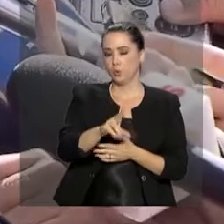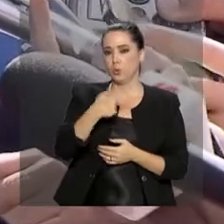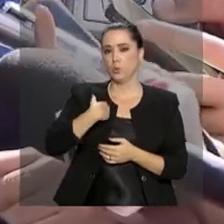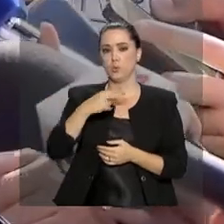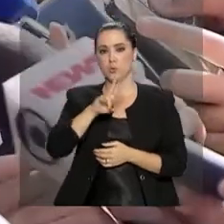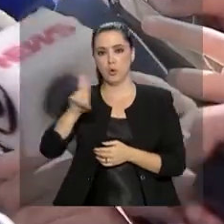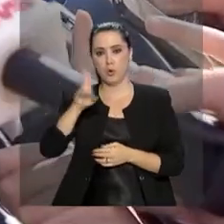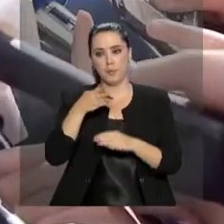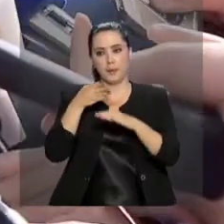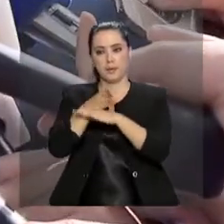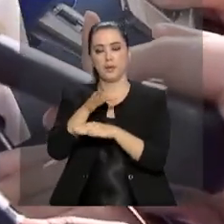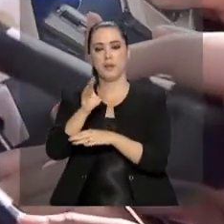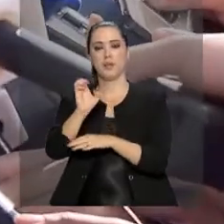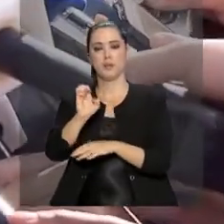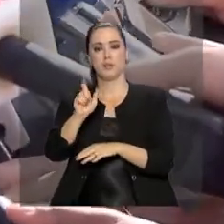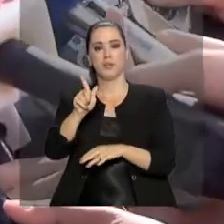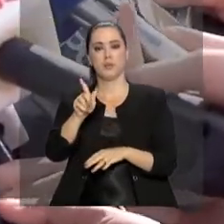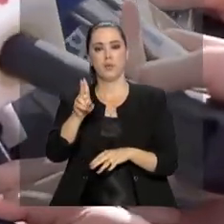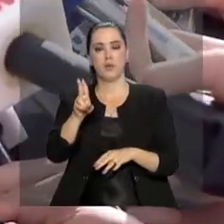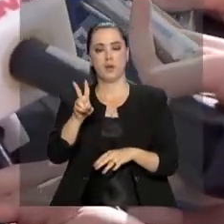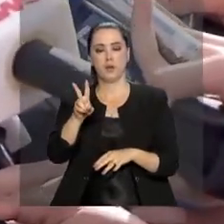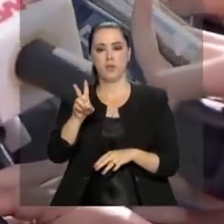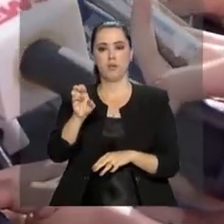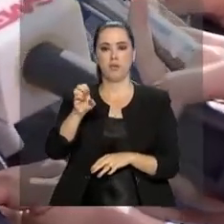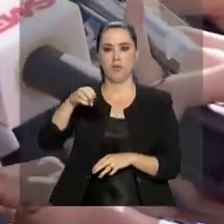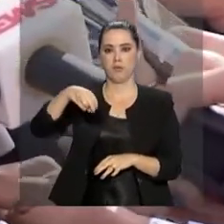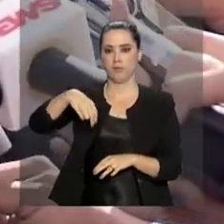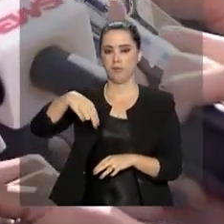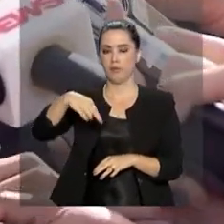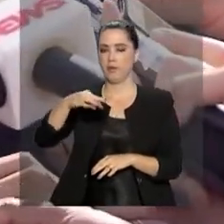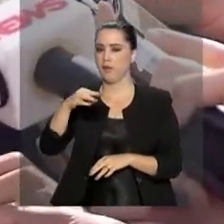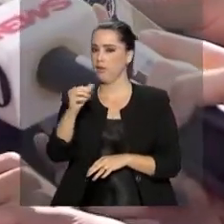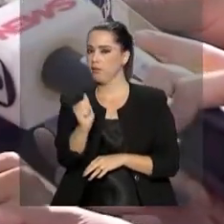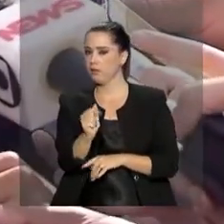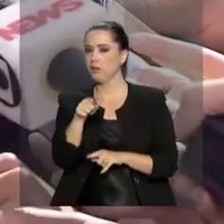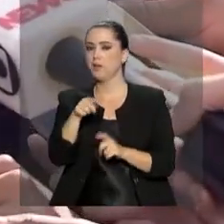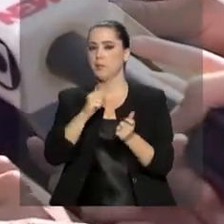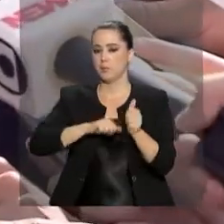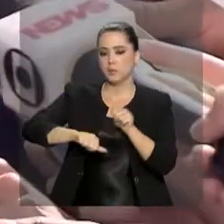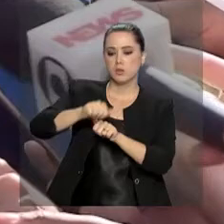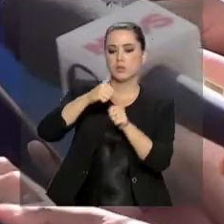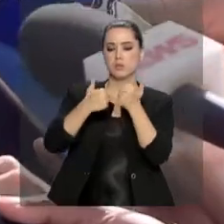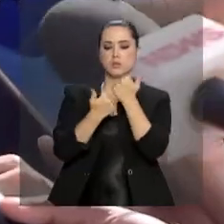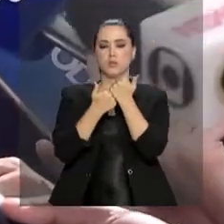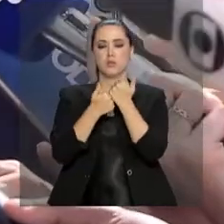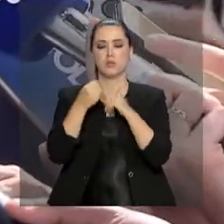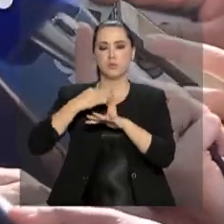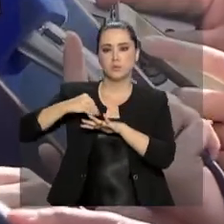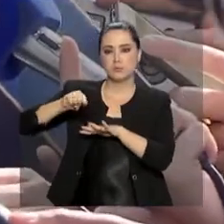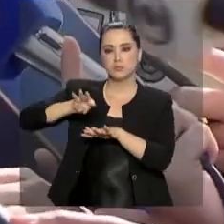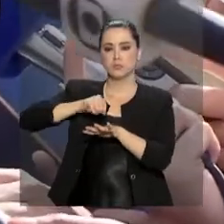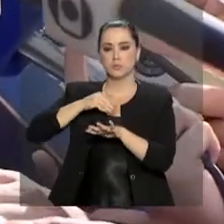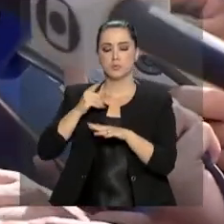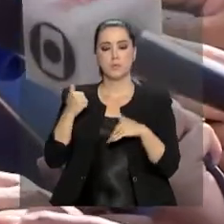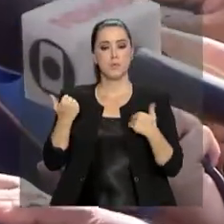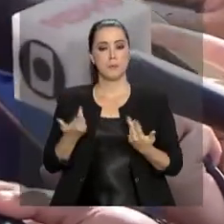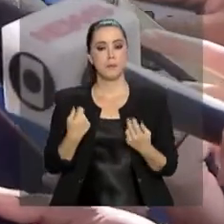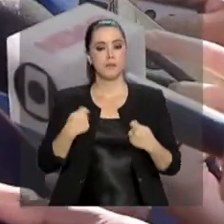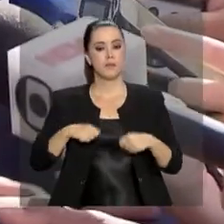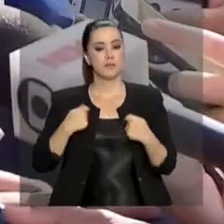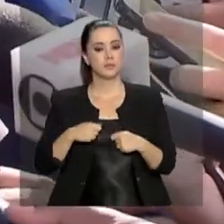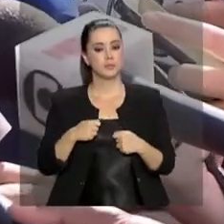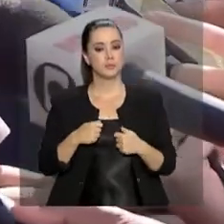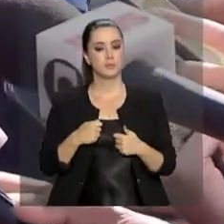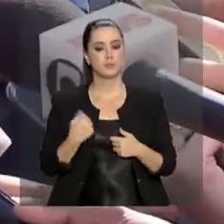ao governo que é o sistema que nos permite trocar informações com atual governo e deveremos